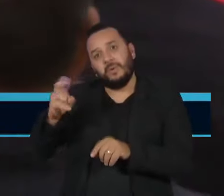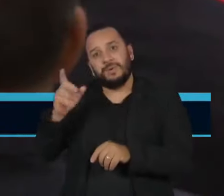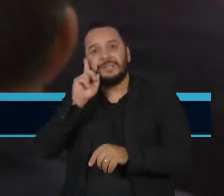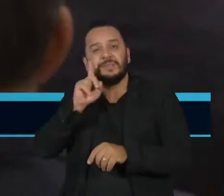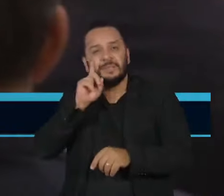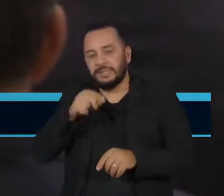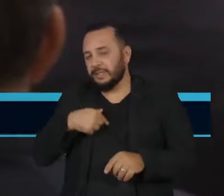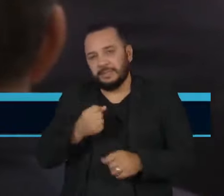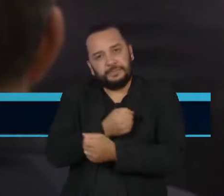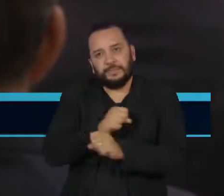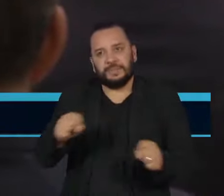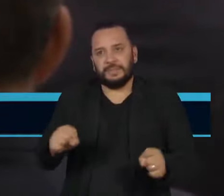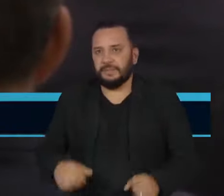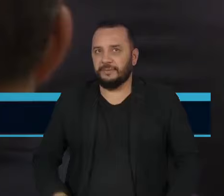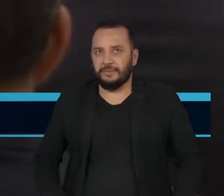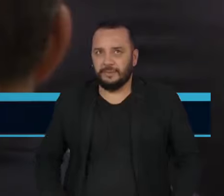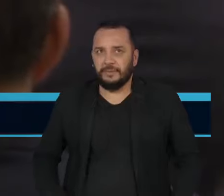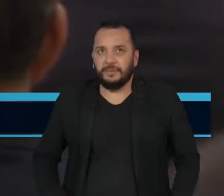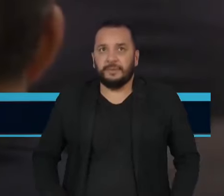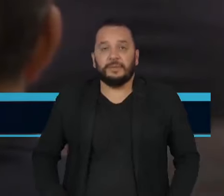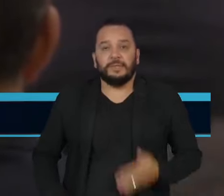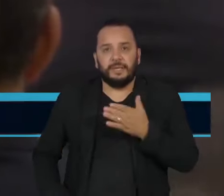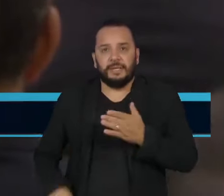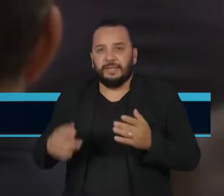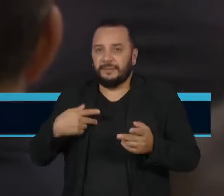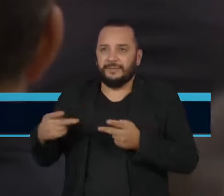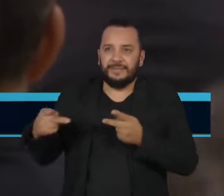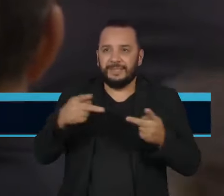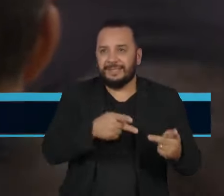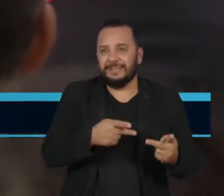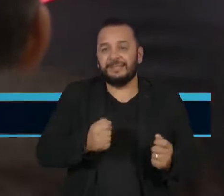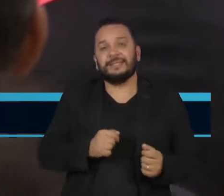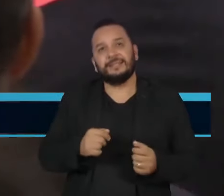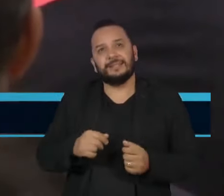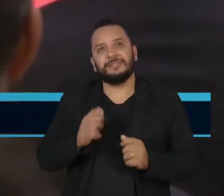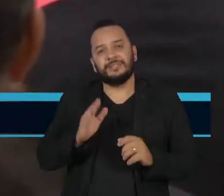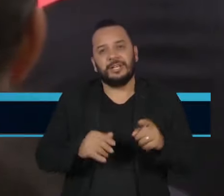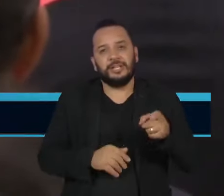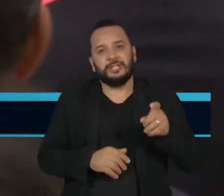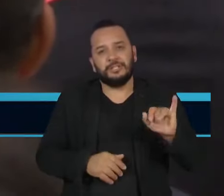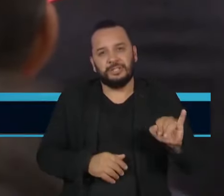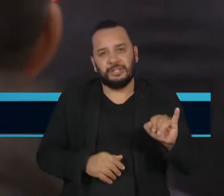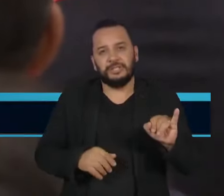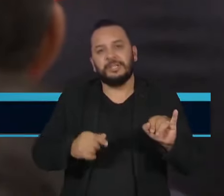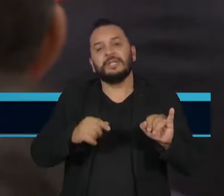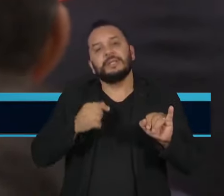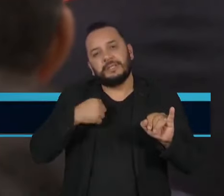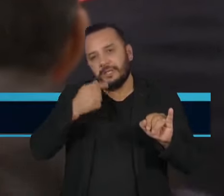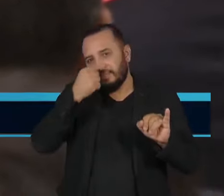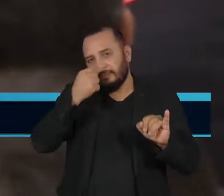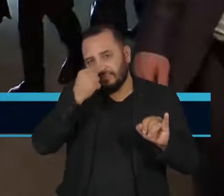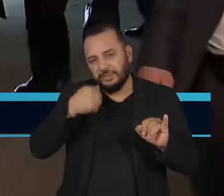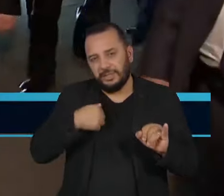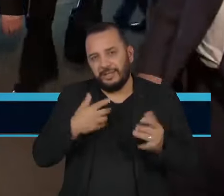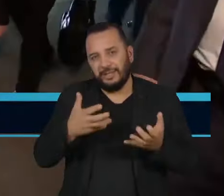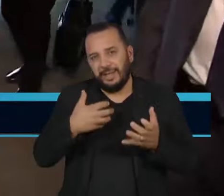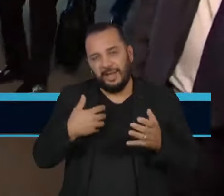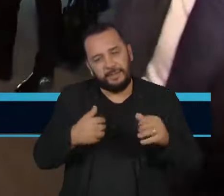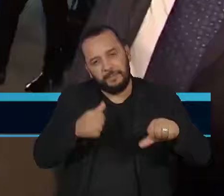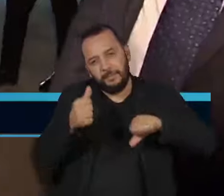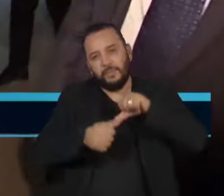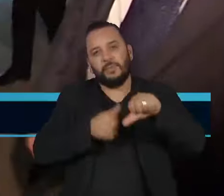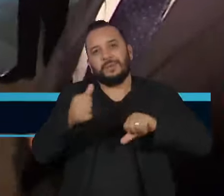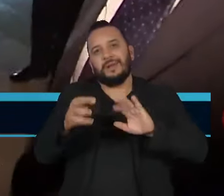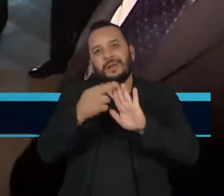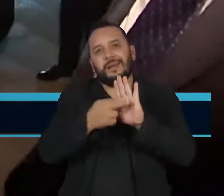Unidos. Ele afirma ainda que a visita expõe a tentativa de Putin e Xi Jinping de mudar a ordem mundial para um